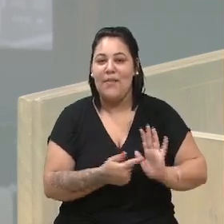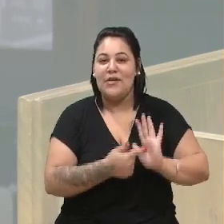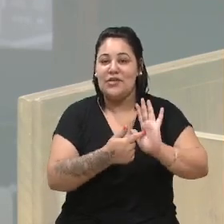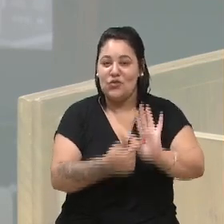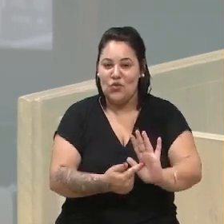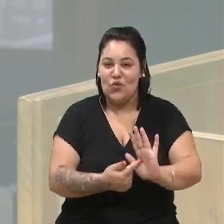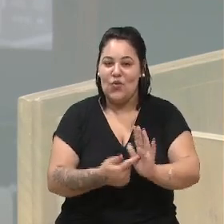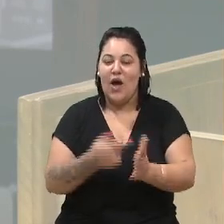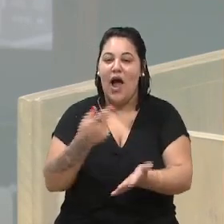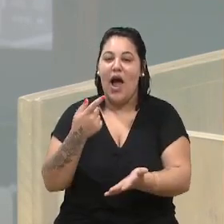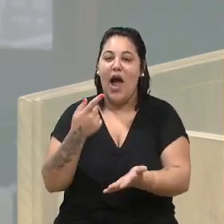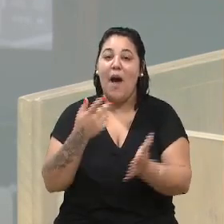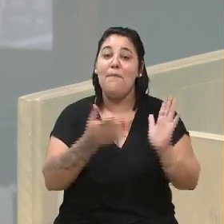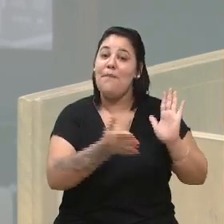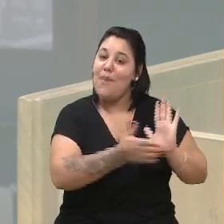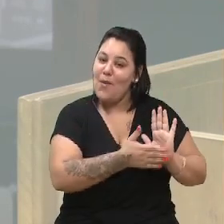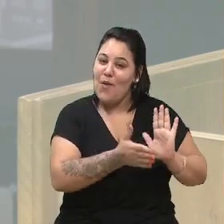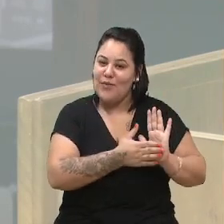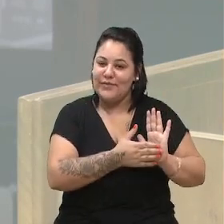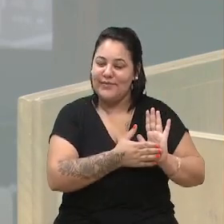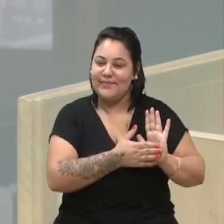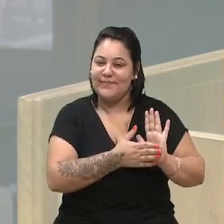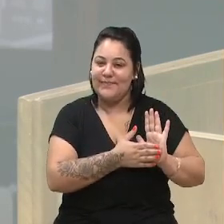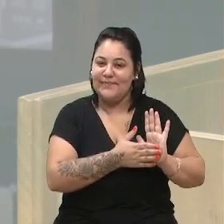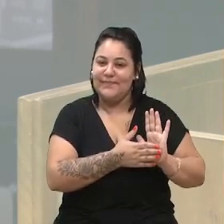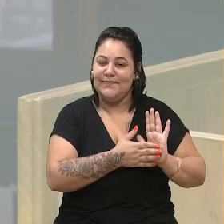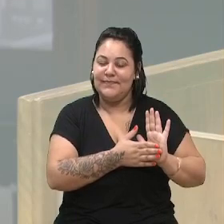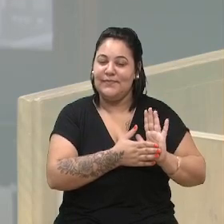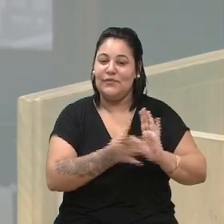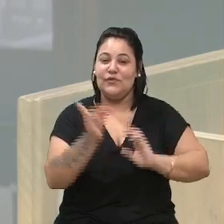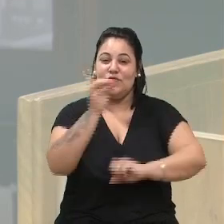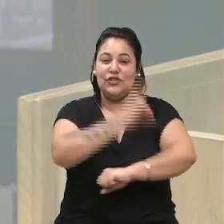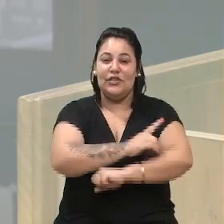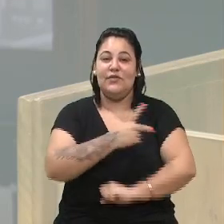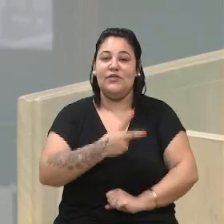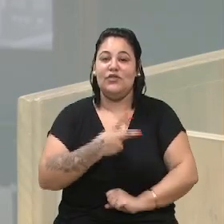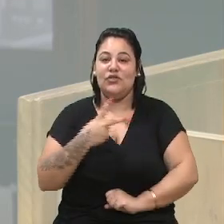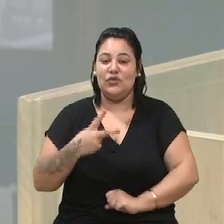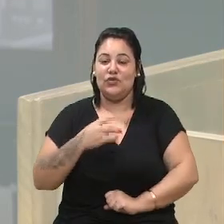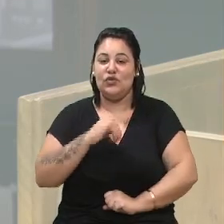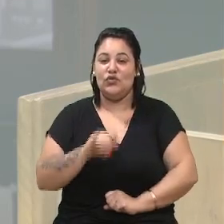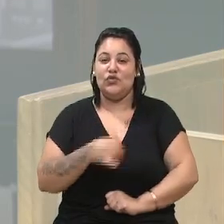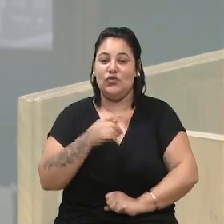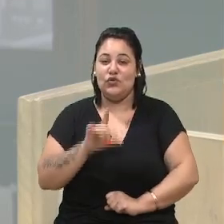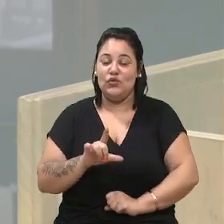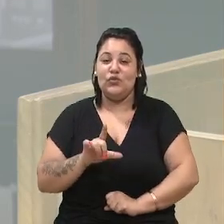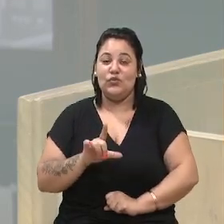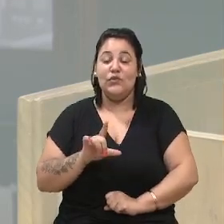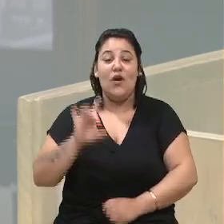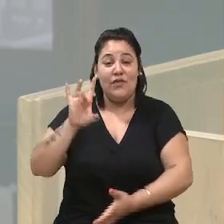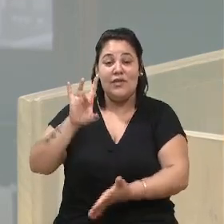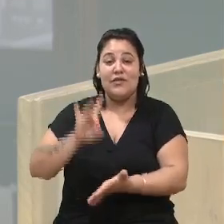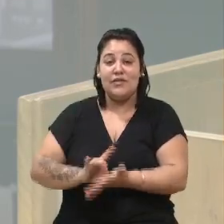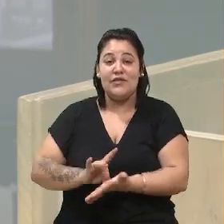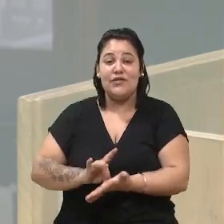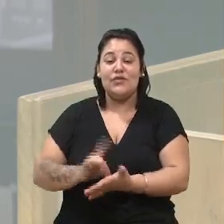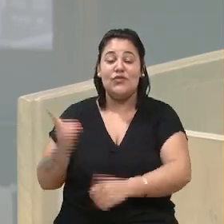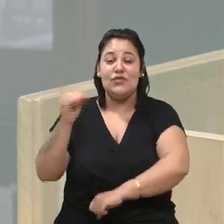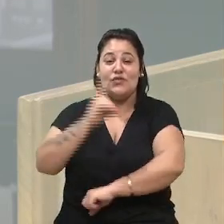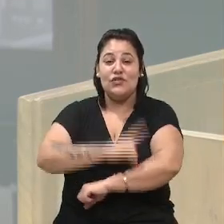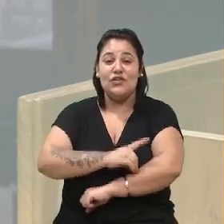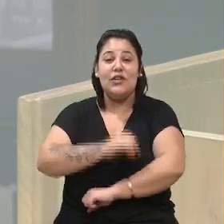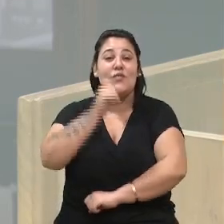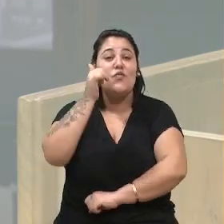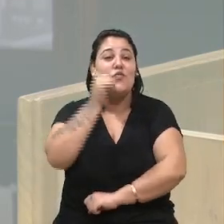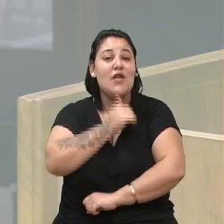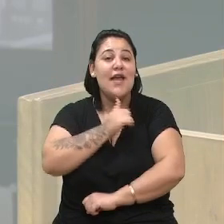proposta de que no dia 22 de julho seja instituído o Dia da Mulher Trabalhadora, das